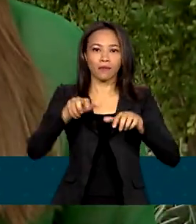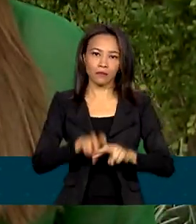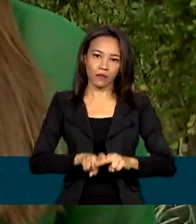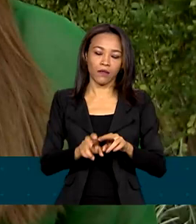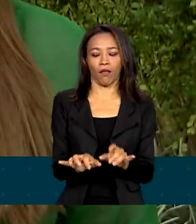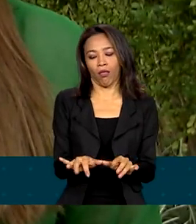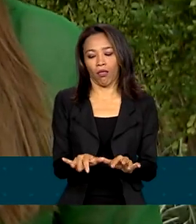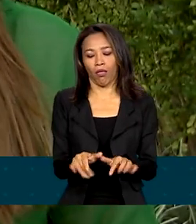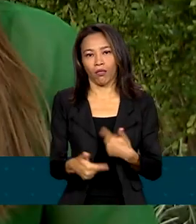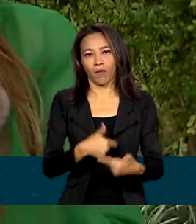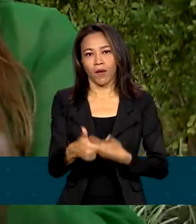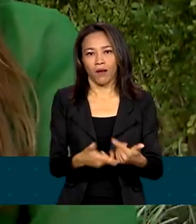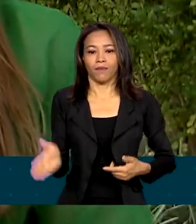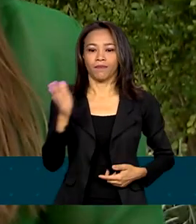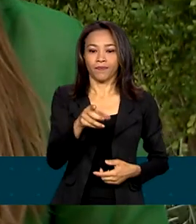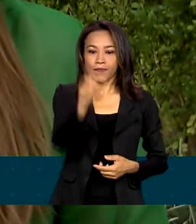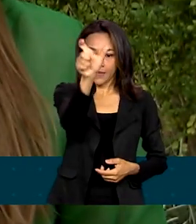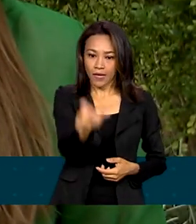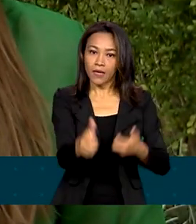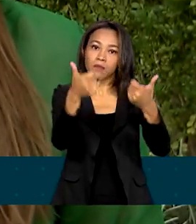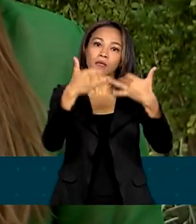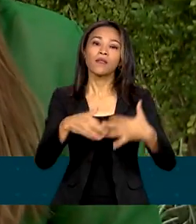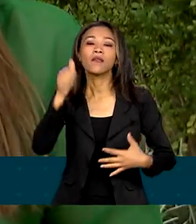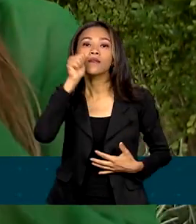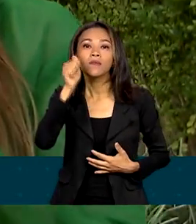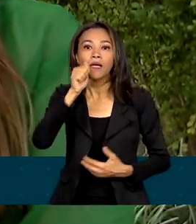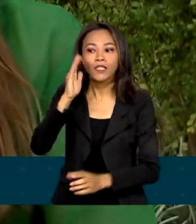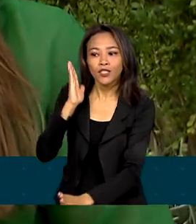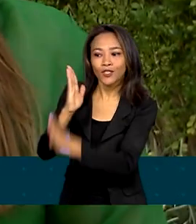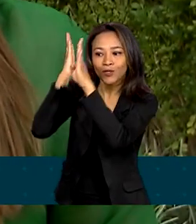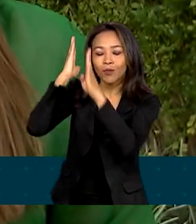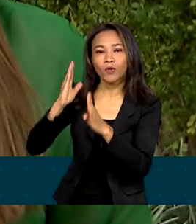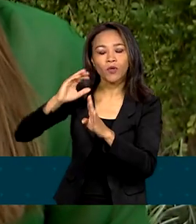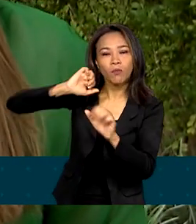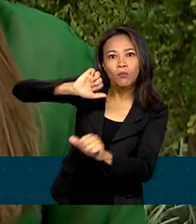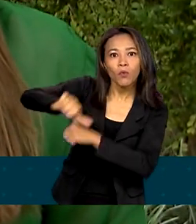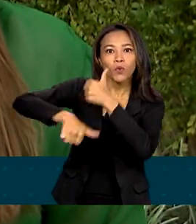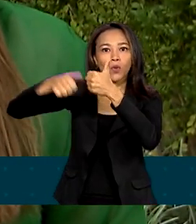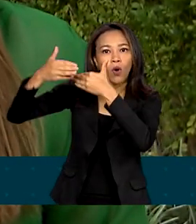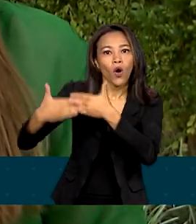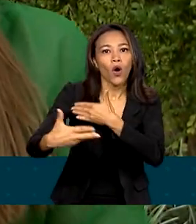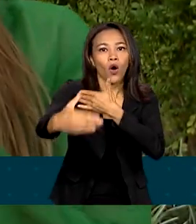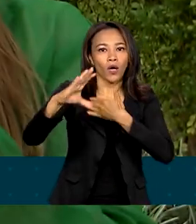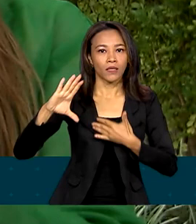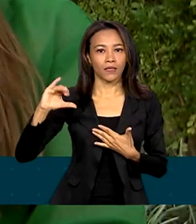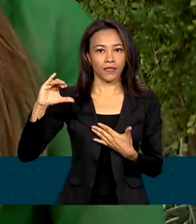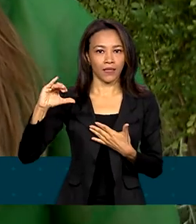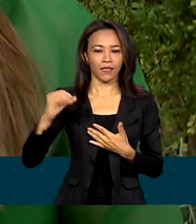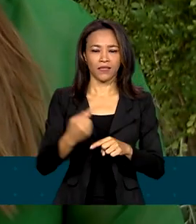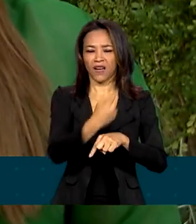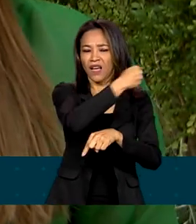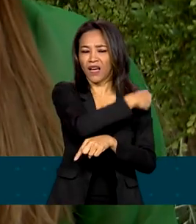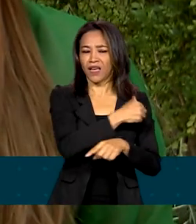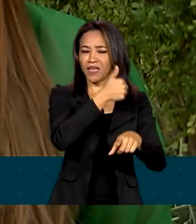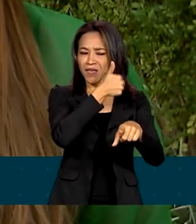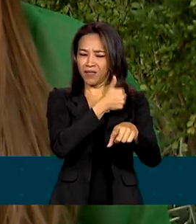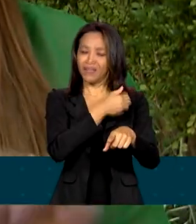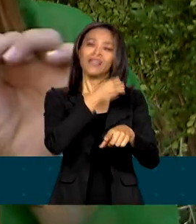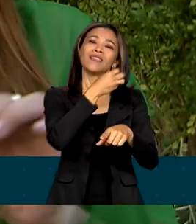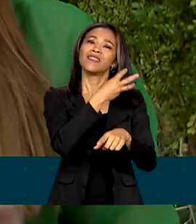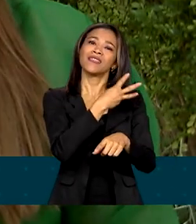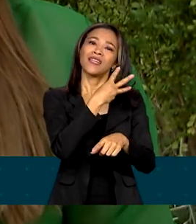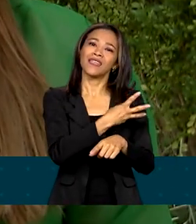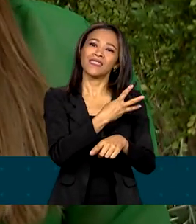mulheres fizeram descobertas que mudaram o rumo da ciência. Hipátia de Alexandria, por exemplo, no ano de